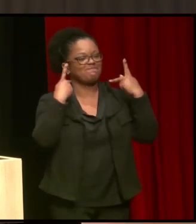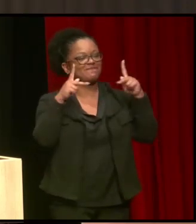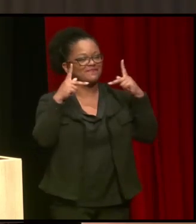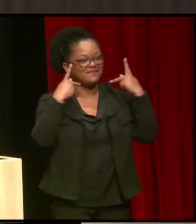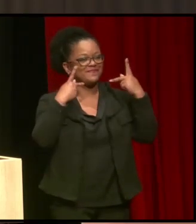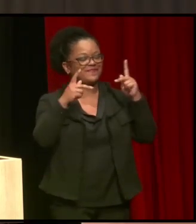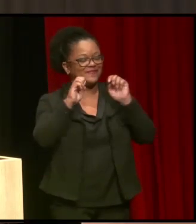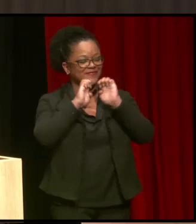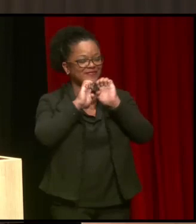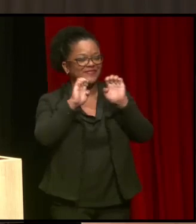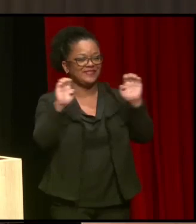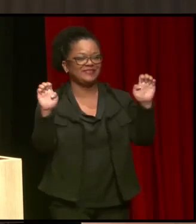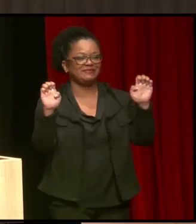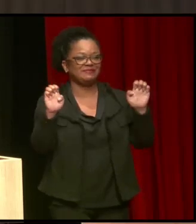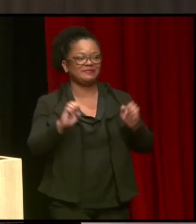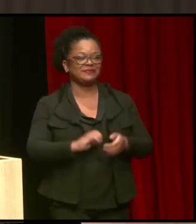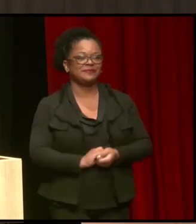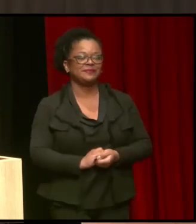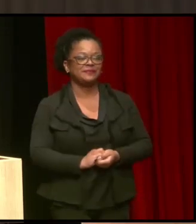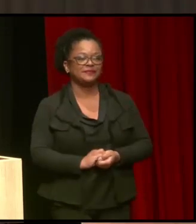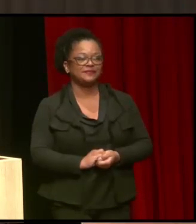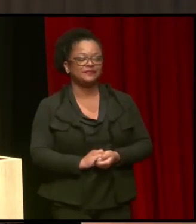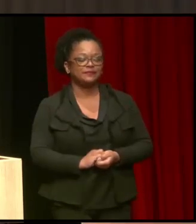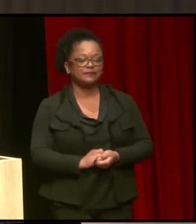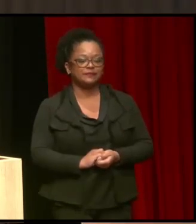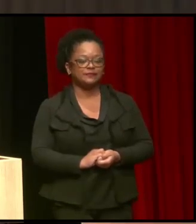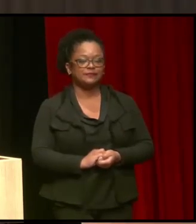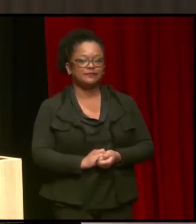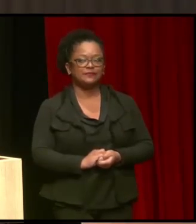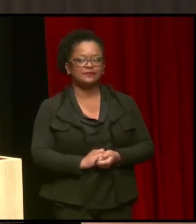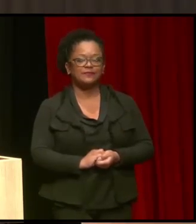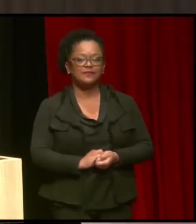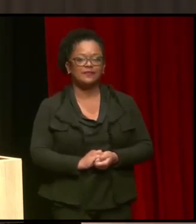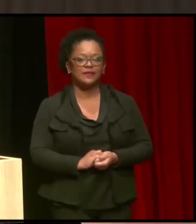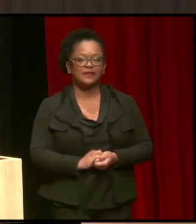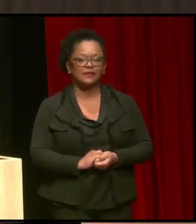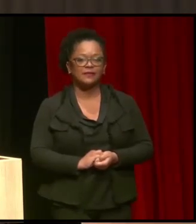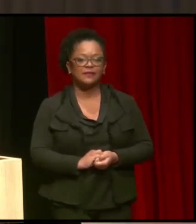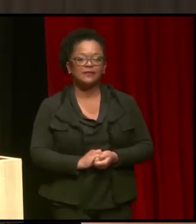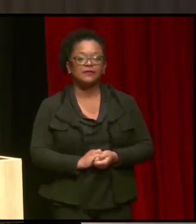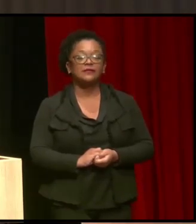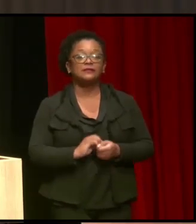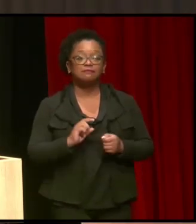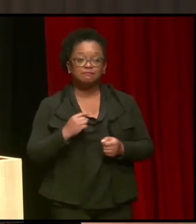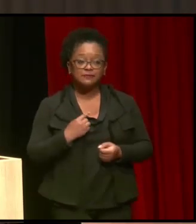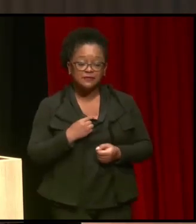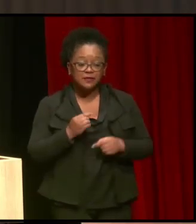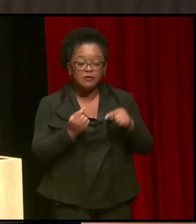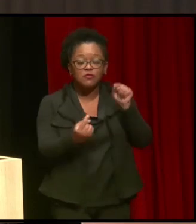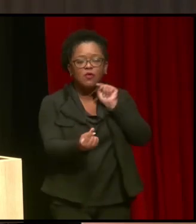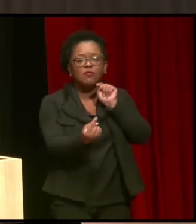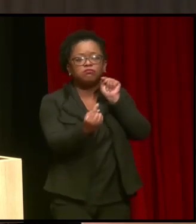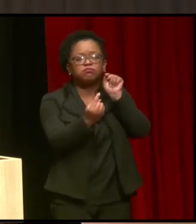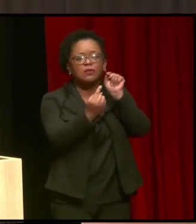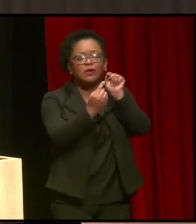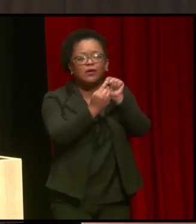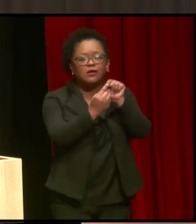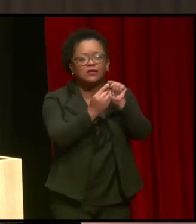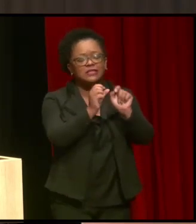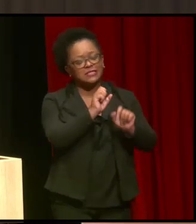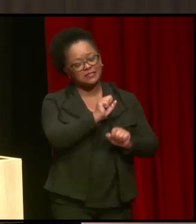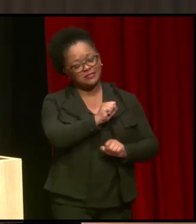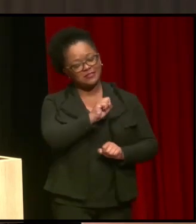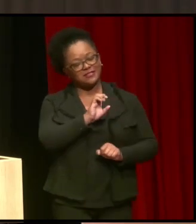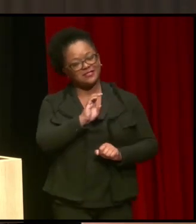para essa pessoa. Então veja, aqui está a questão do trabalho de distribuição da Bíblia, que